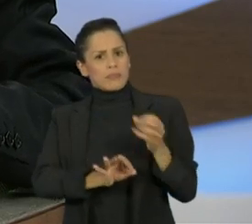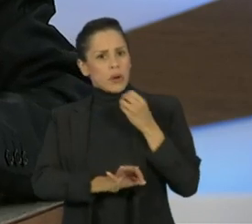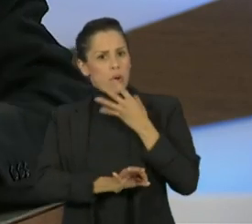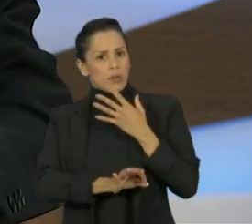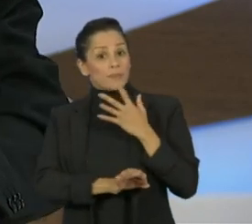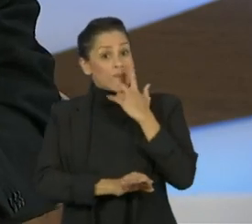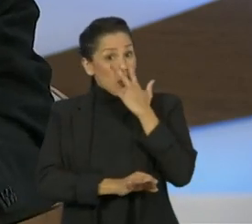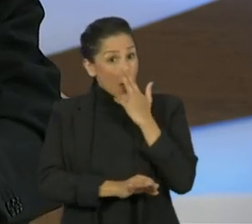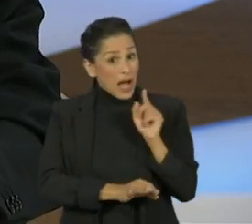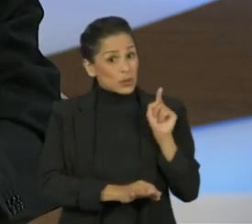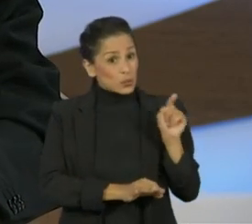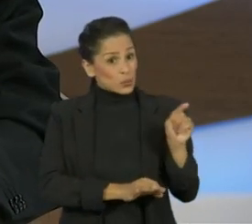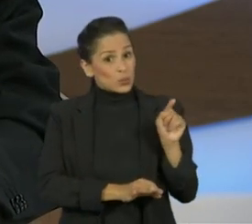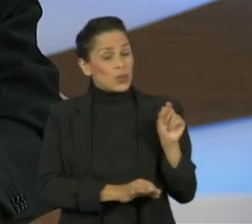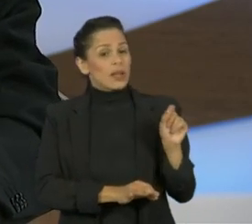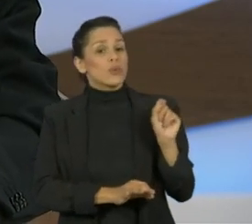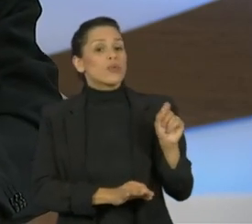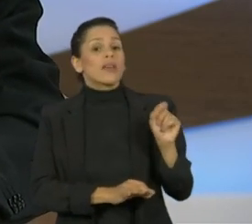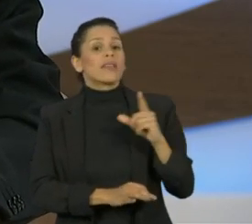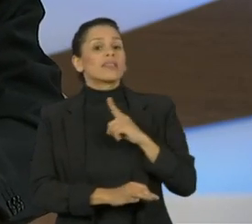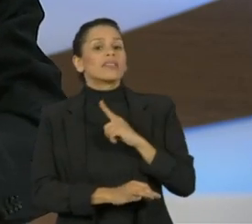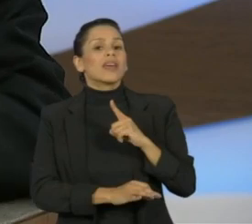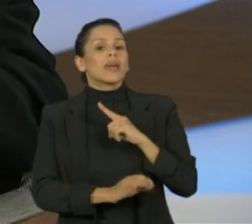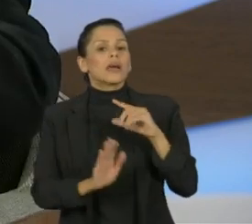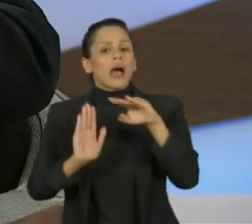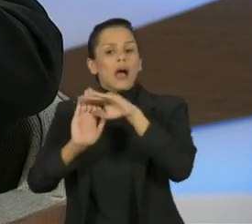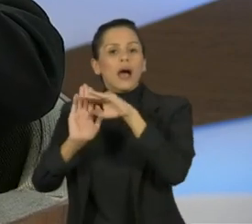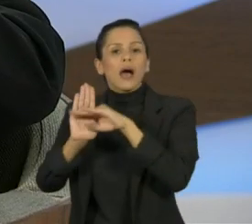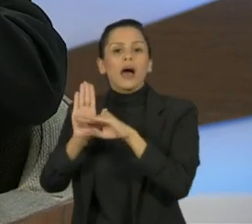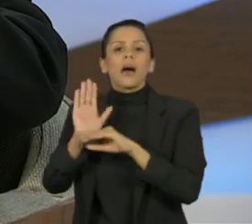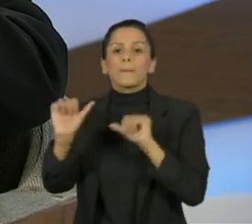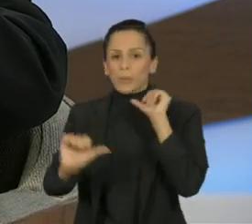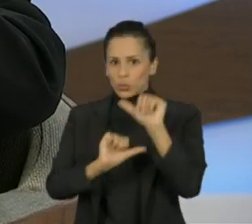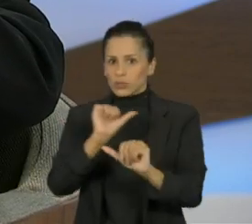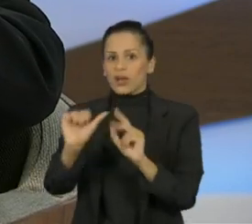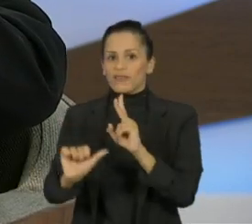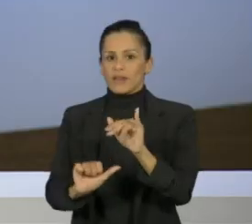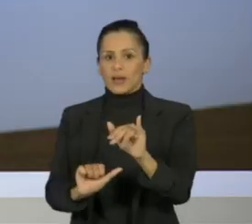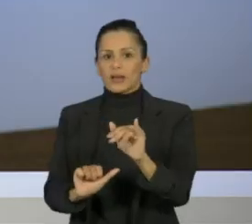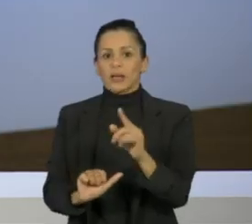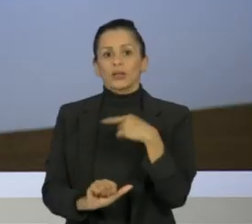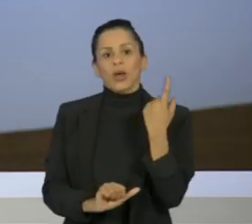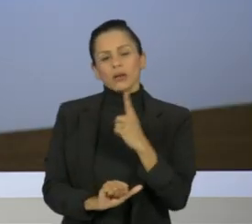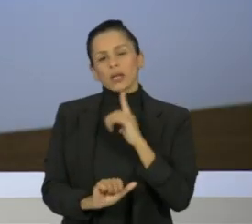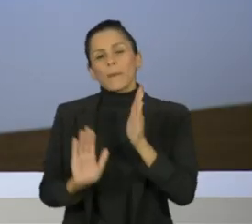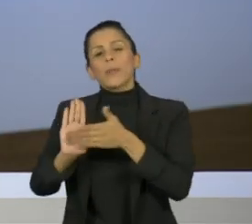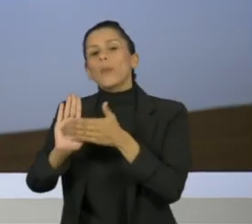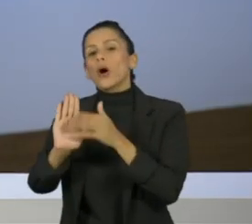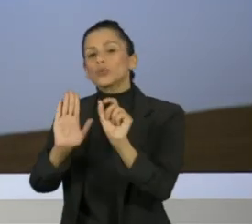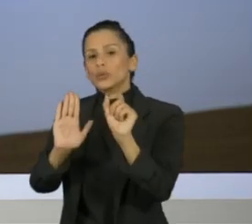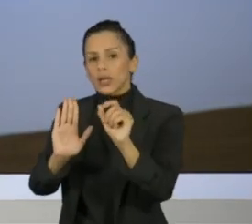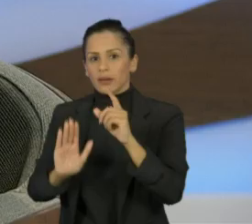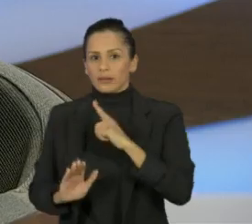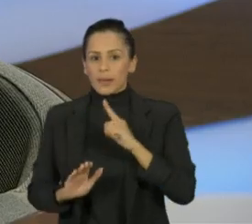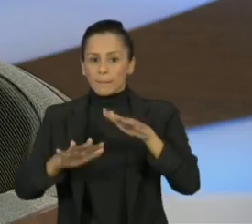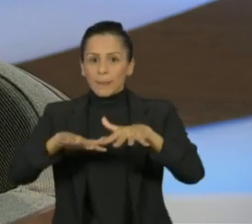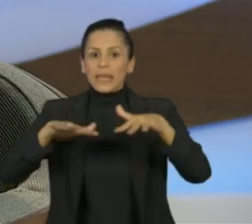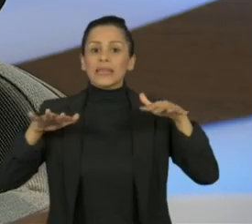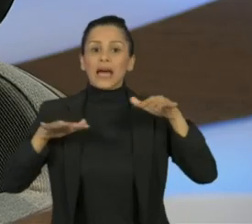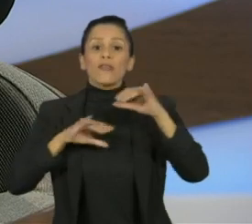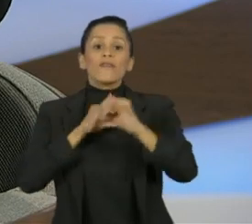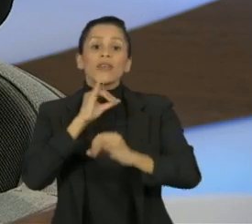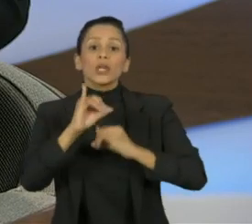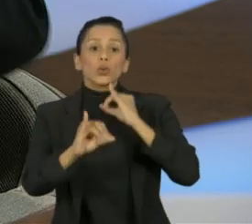acabar com a mão no creditação a minha proposta é medida que a gente tem um chama plenário virtual que é onde você coloca